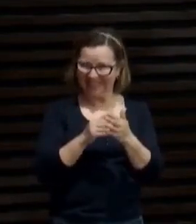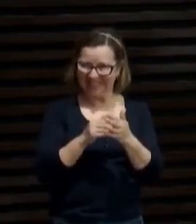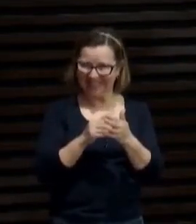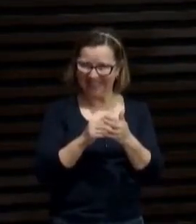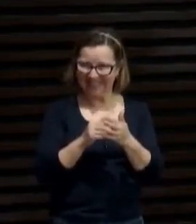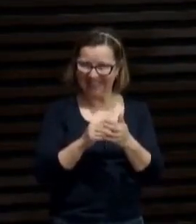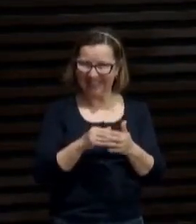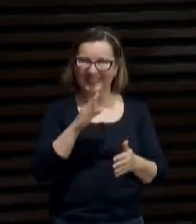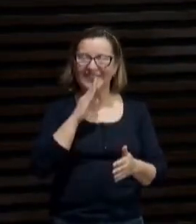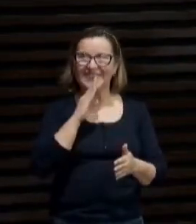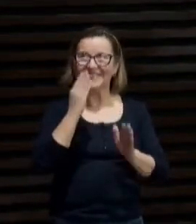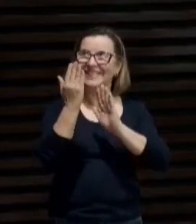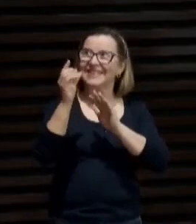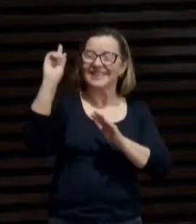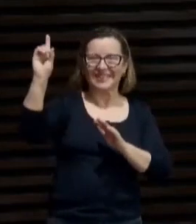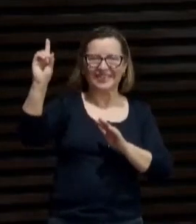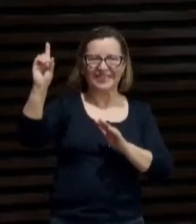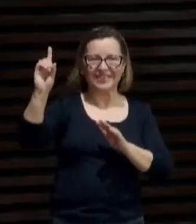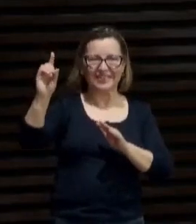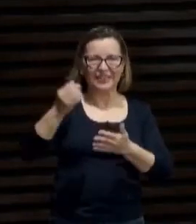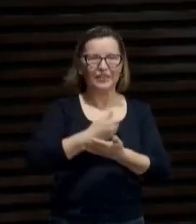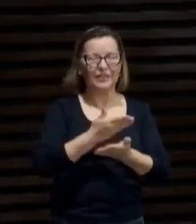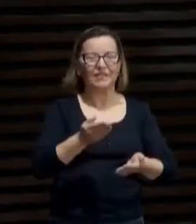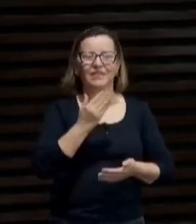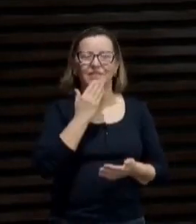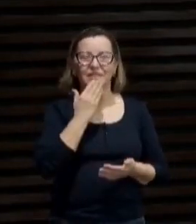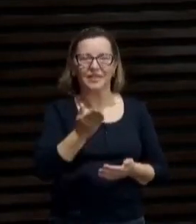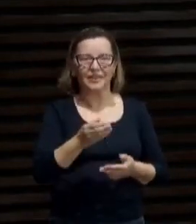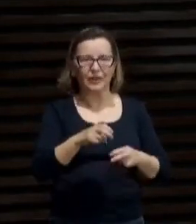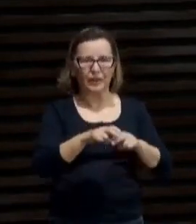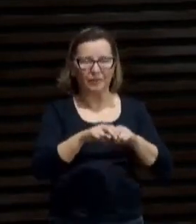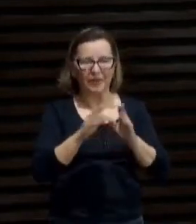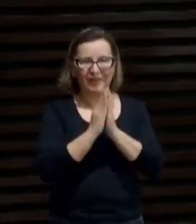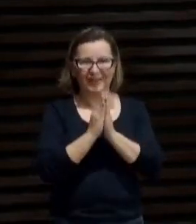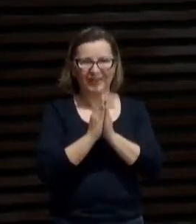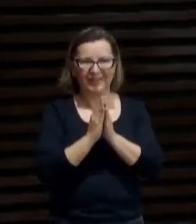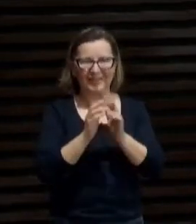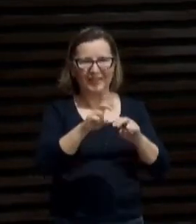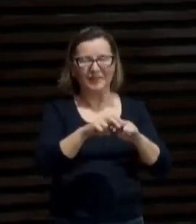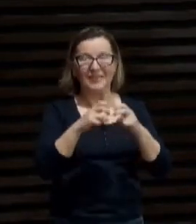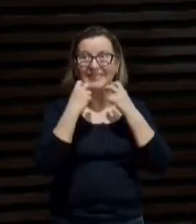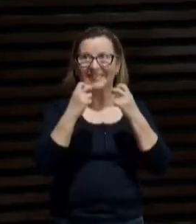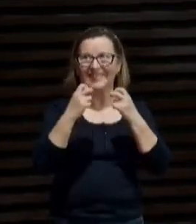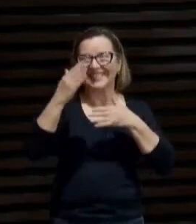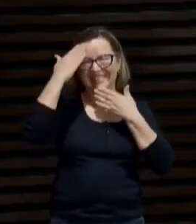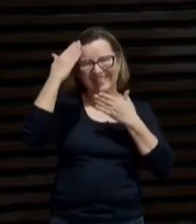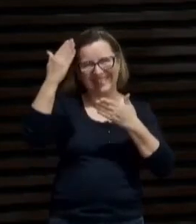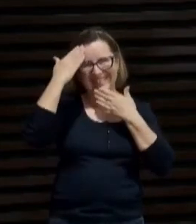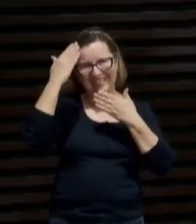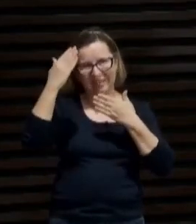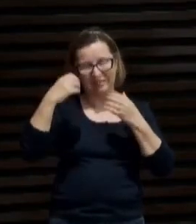sejam conhecidas diante de Deus as vossas petições, pela oração e pela súplica, com ações de graças.